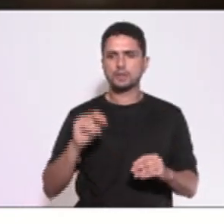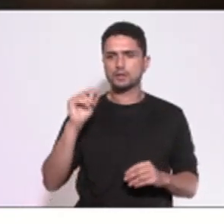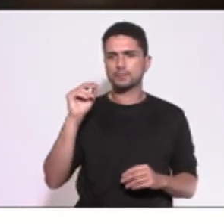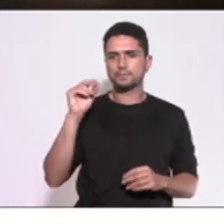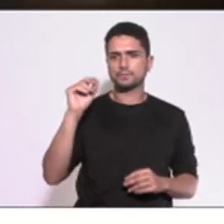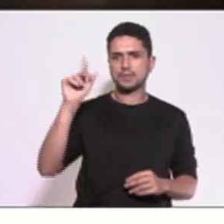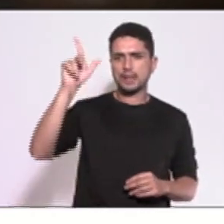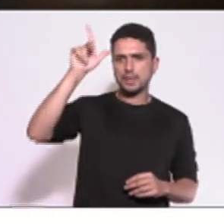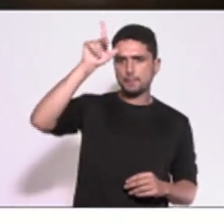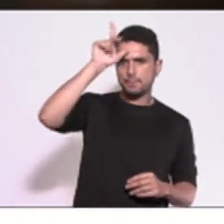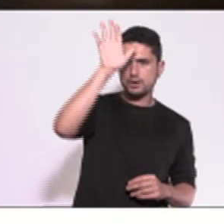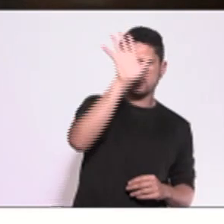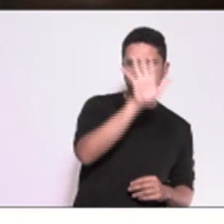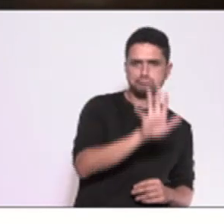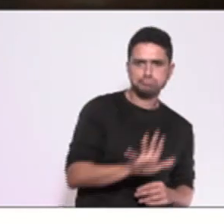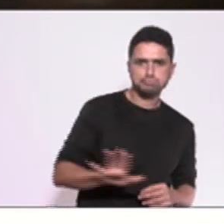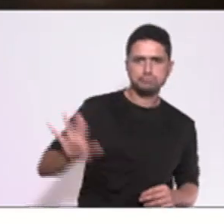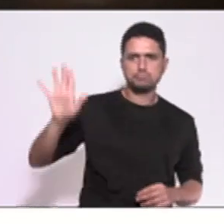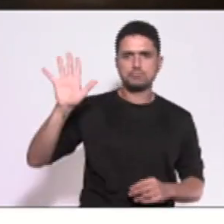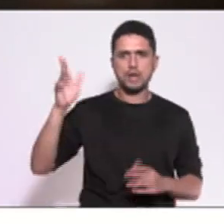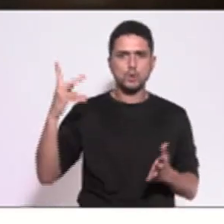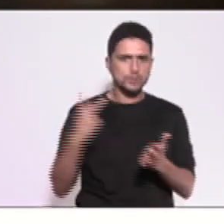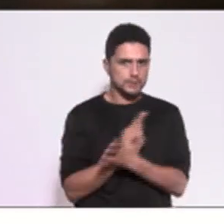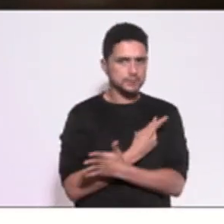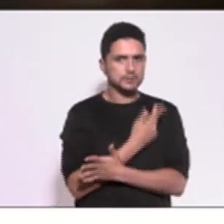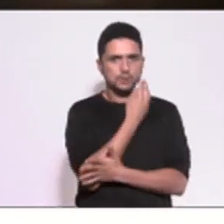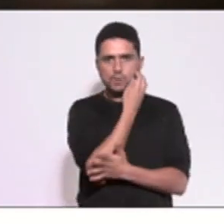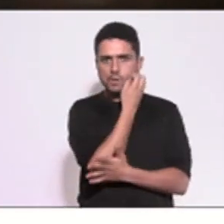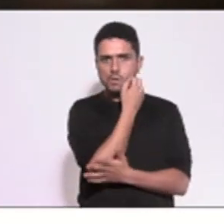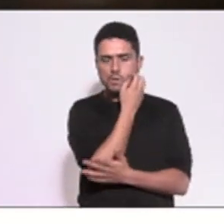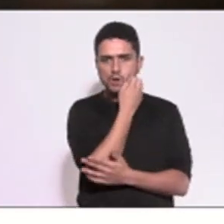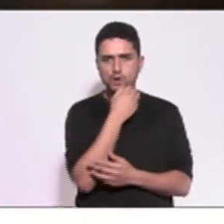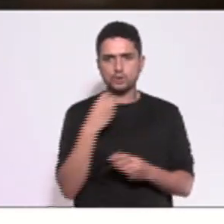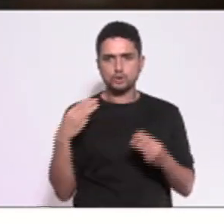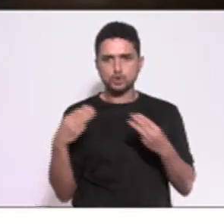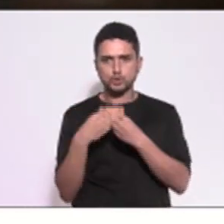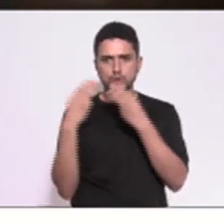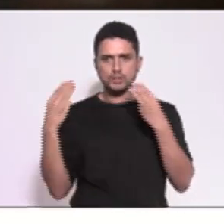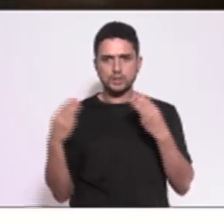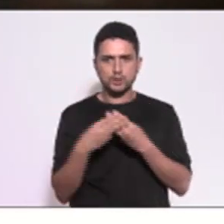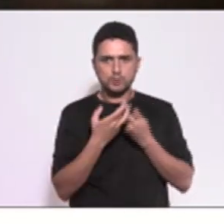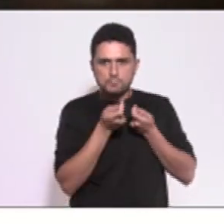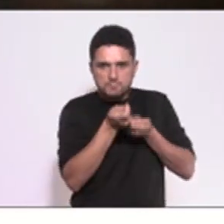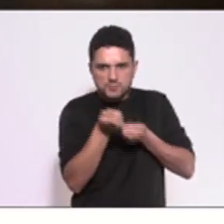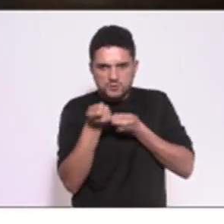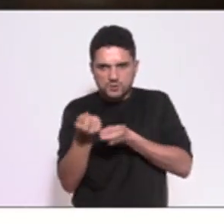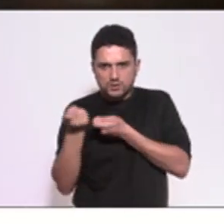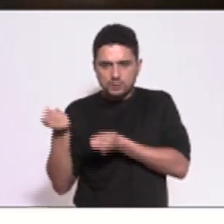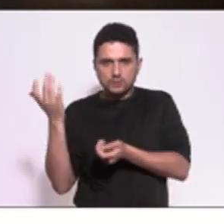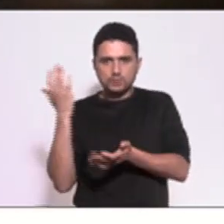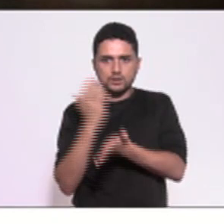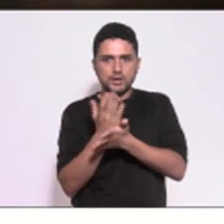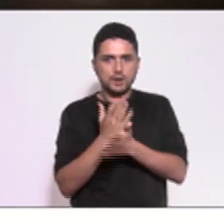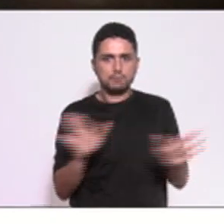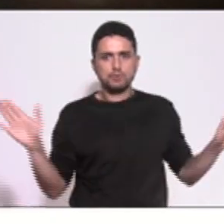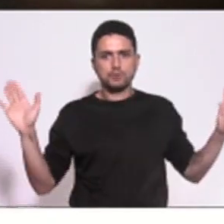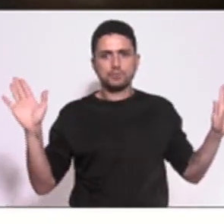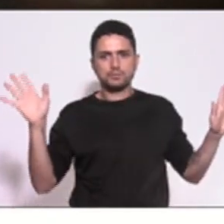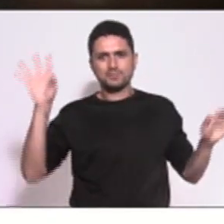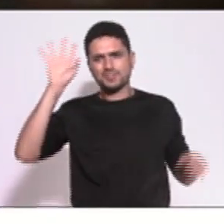Europa, a perseguição definitiva dos judeus. o que eles chamaram de solução